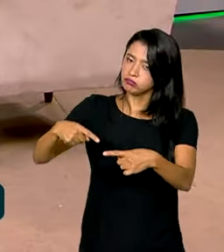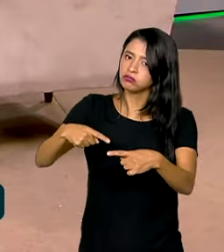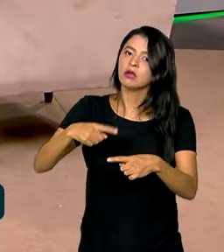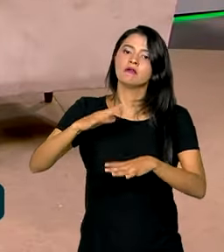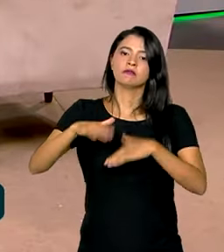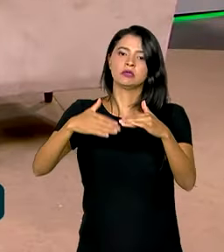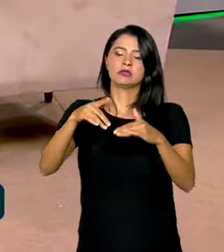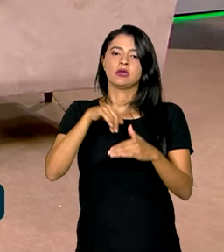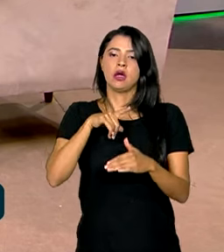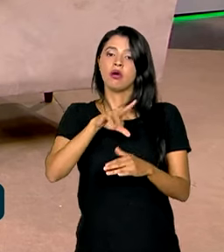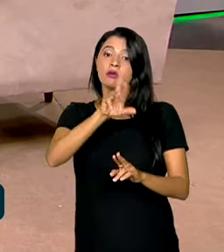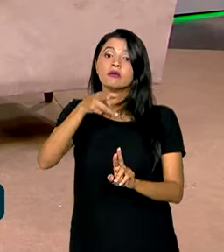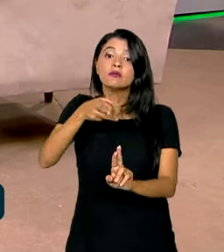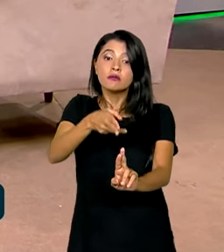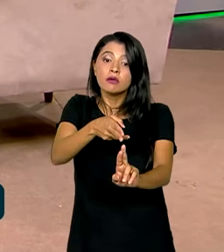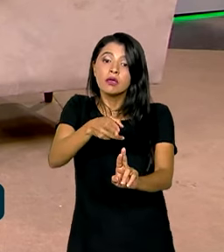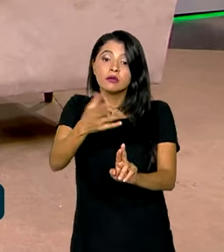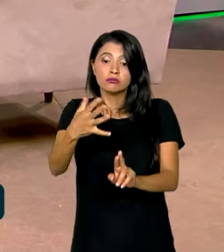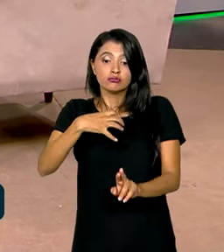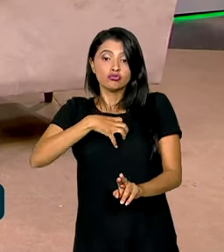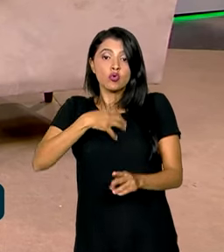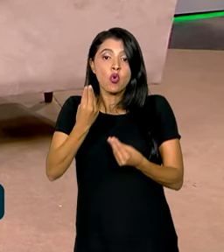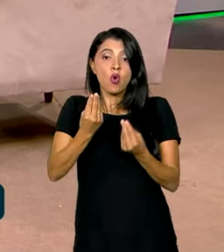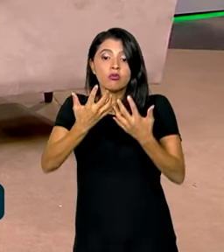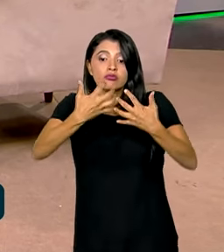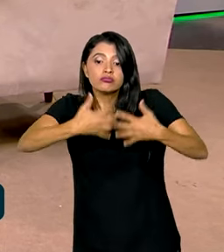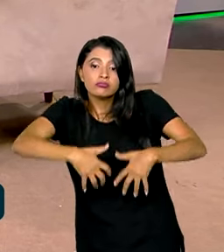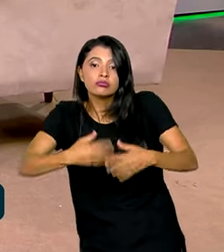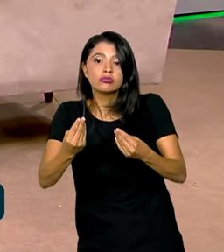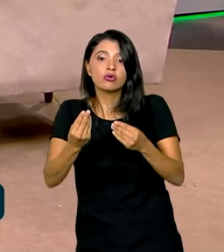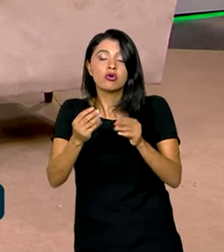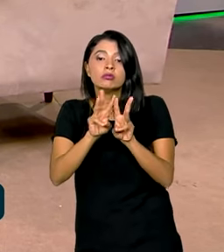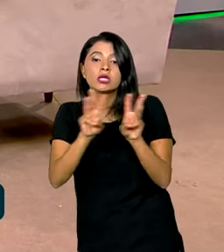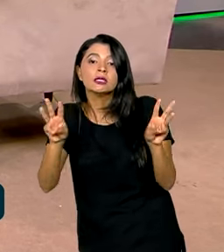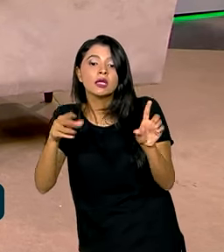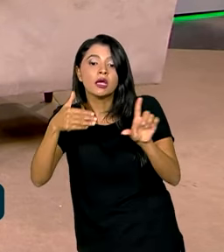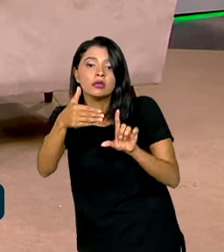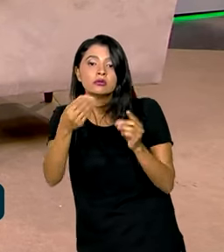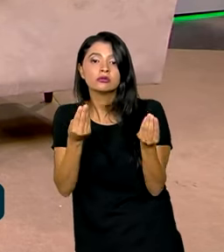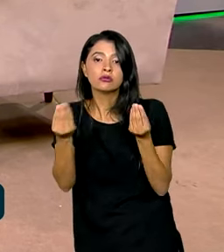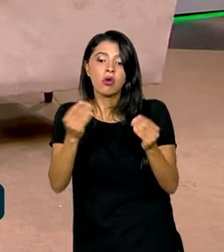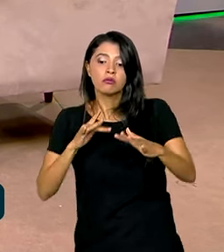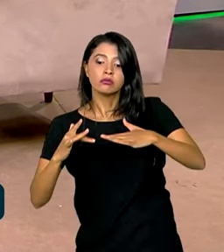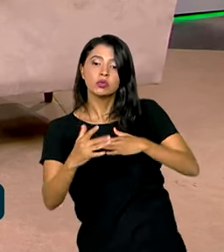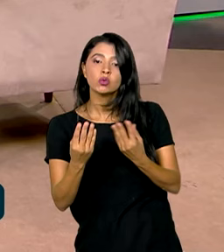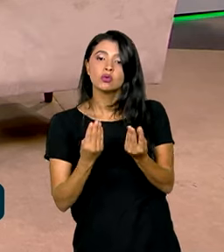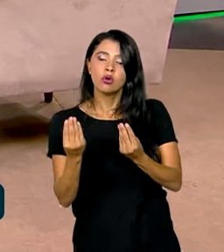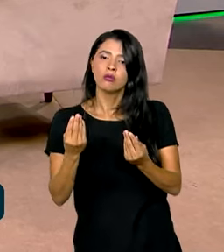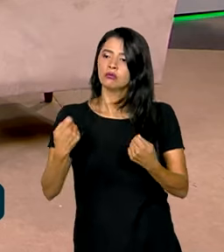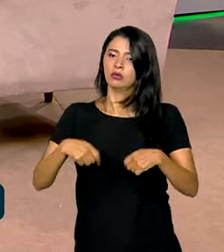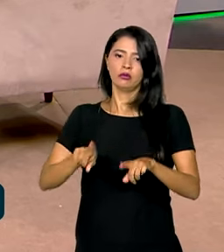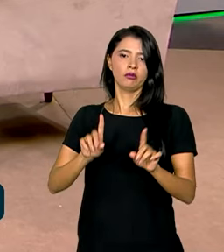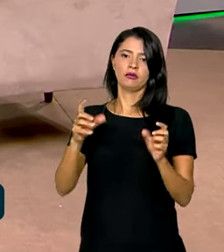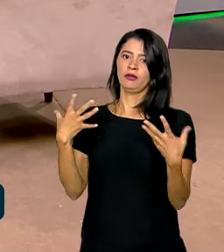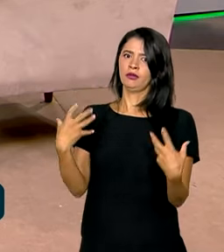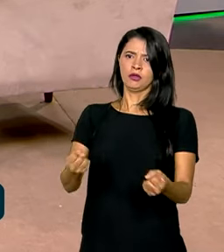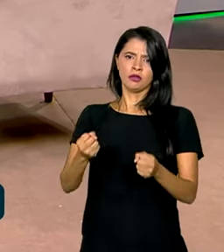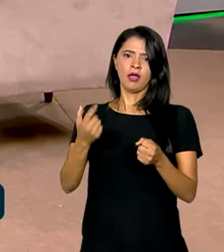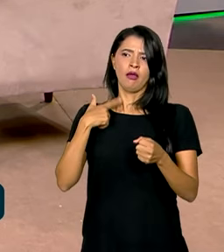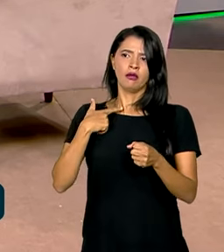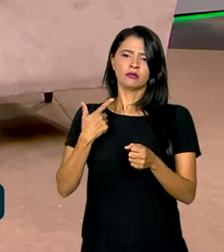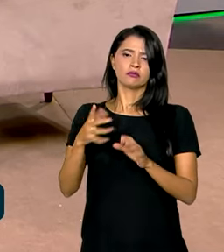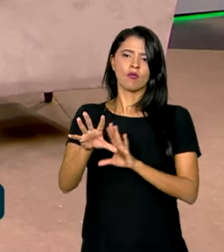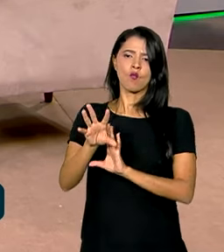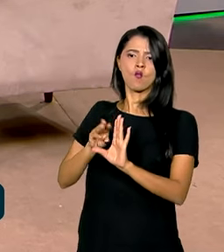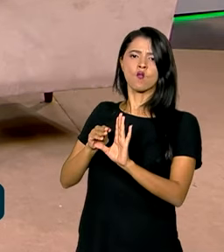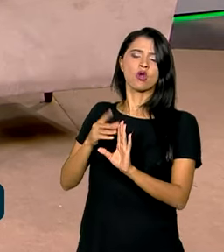no que se refere ao modo de funcionamento das plataformas, porque não é razoável que haja filtro para quase tudo,